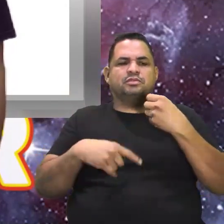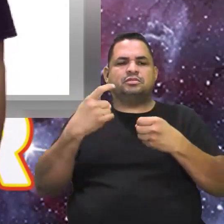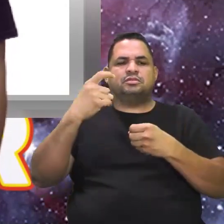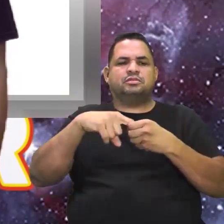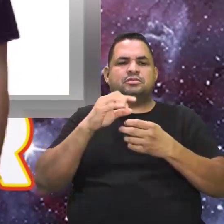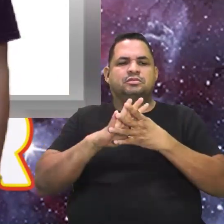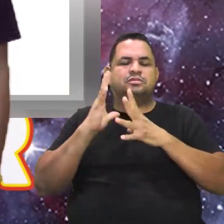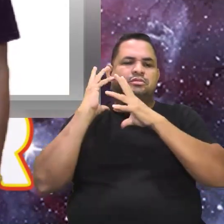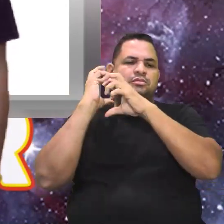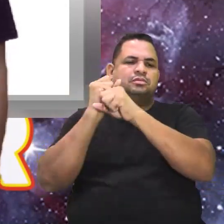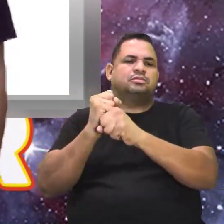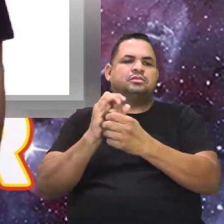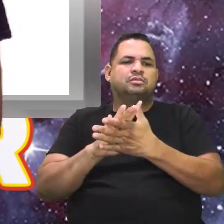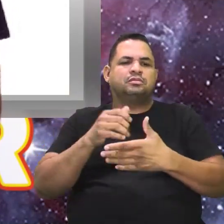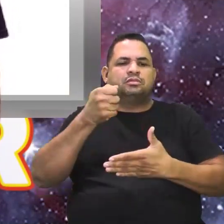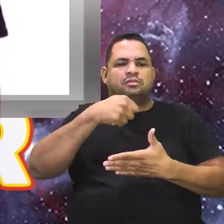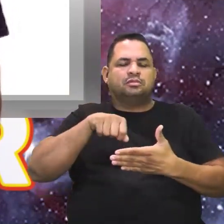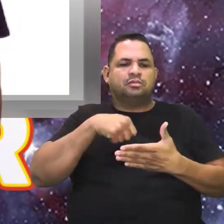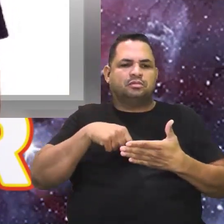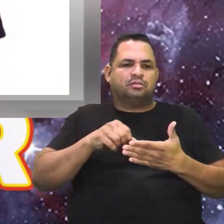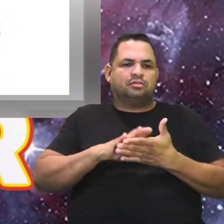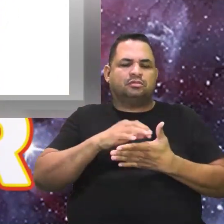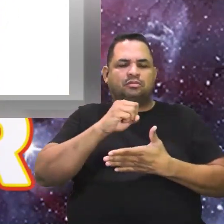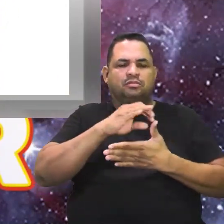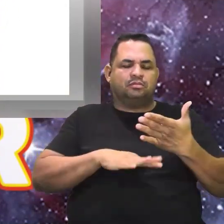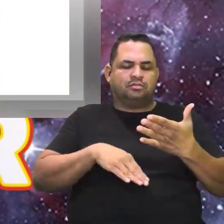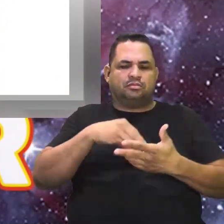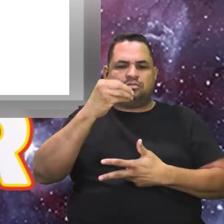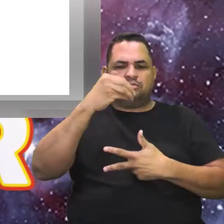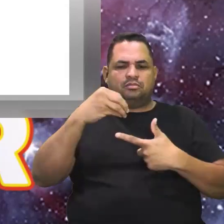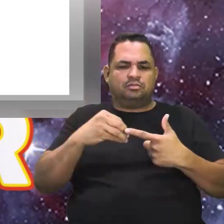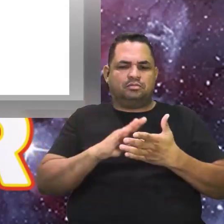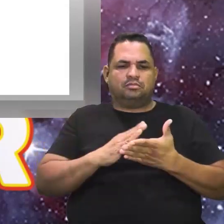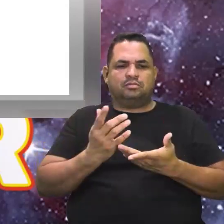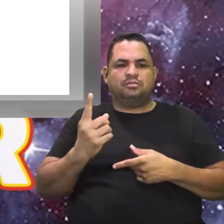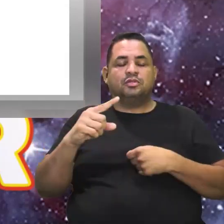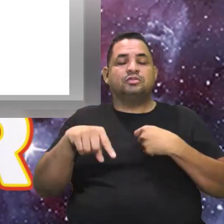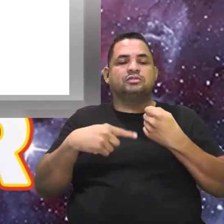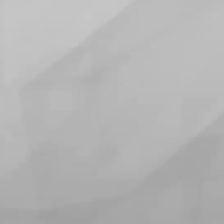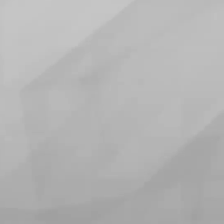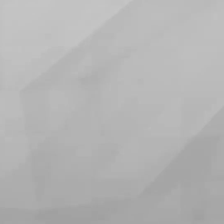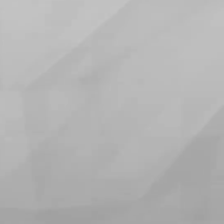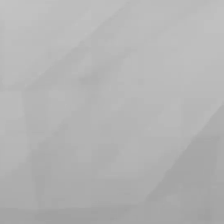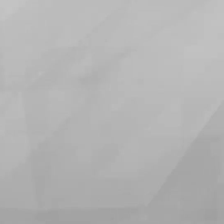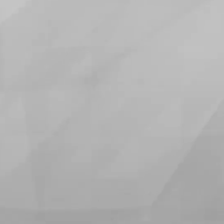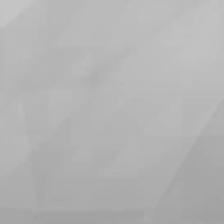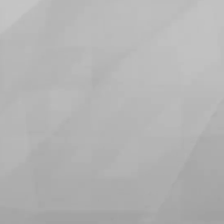gente vem com revisão, correção de mais questões do Enem para vocês. Até já!